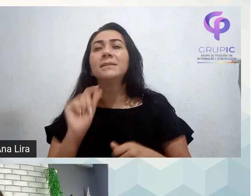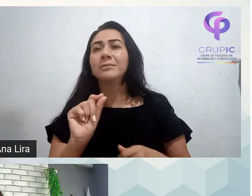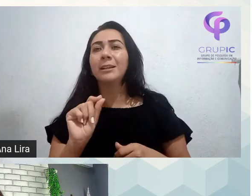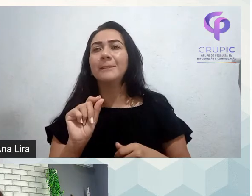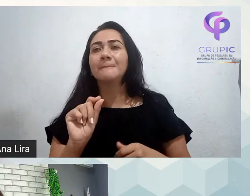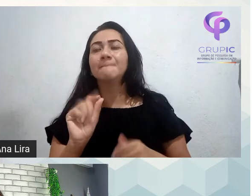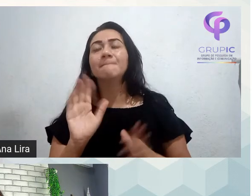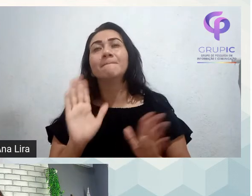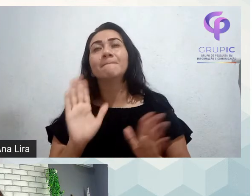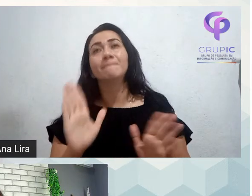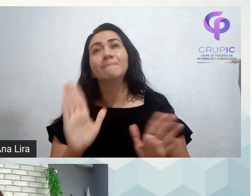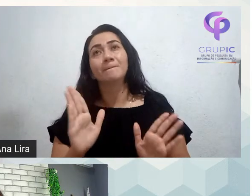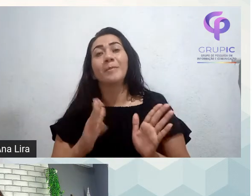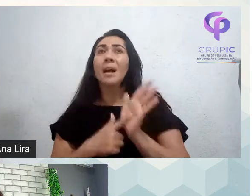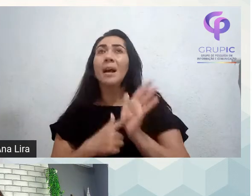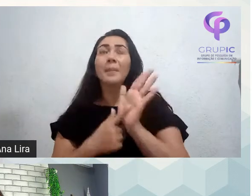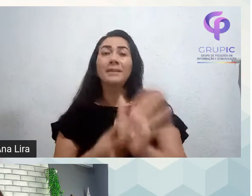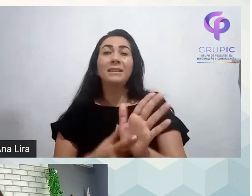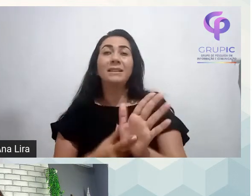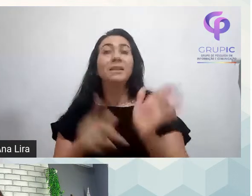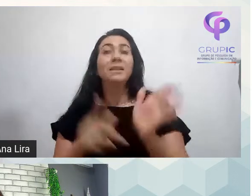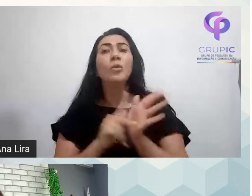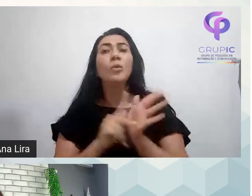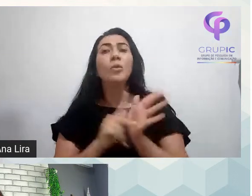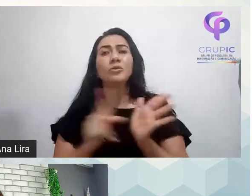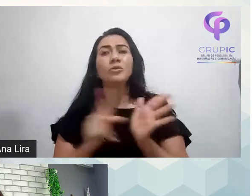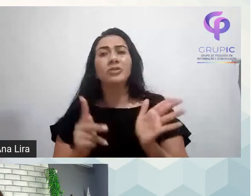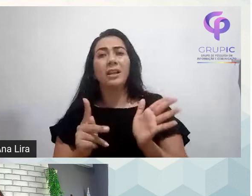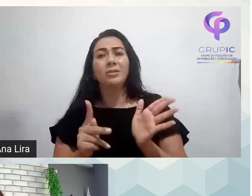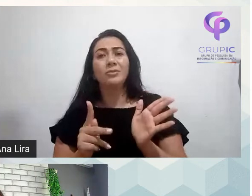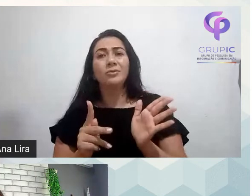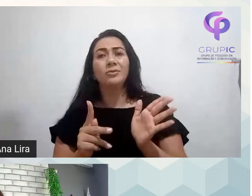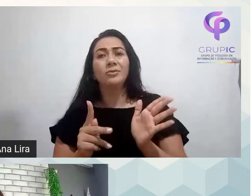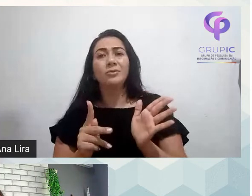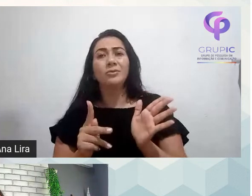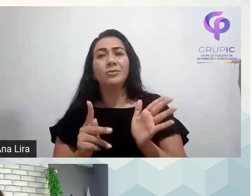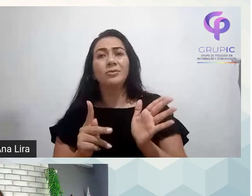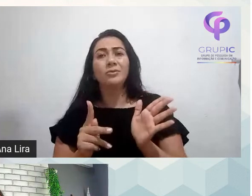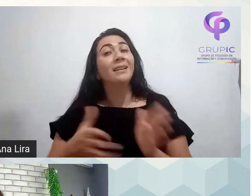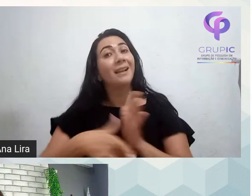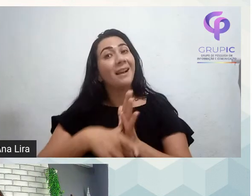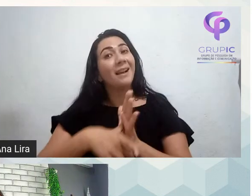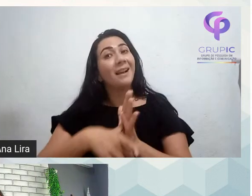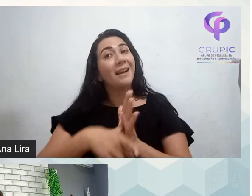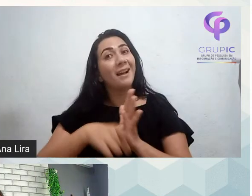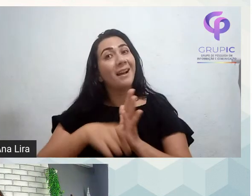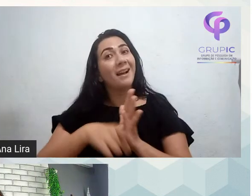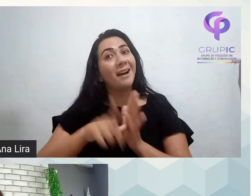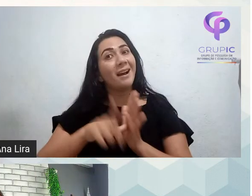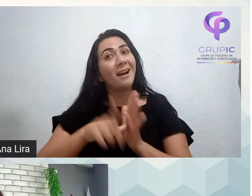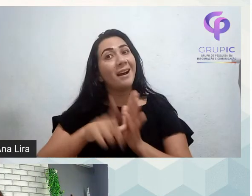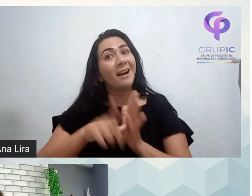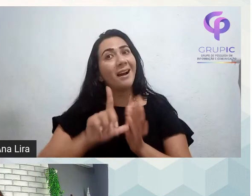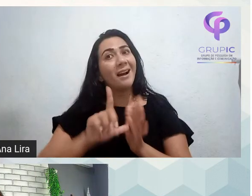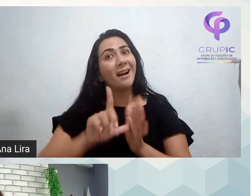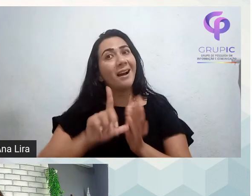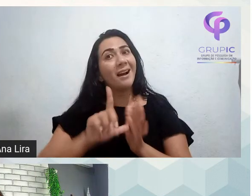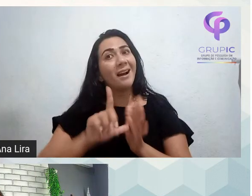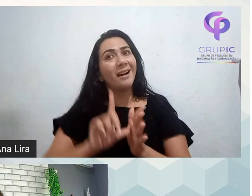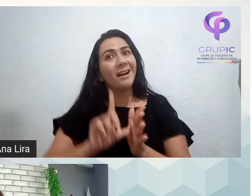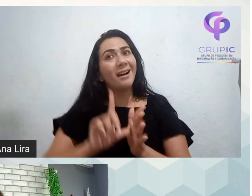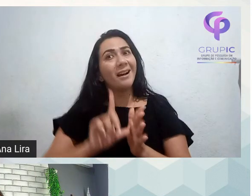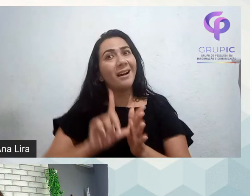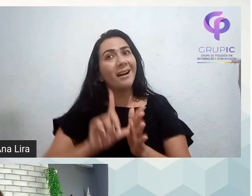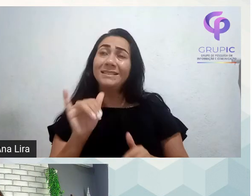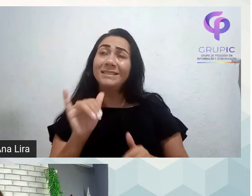nesse momento a te dizer, olha, é viável ou não o orçamento, porque vai depender muito dessas ações, dessas atividades, e,